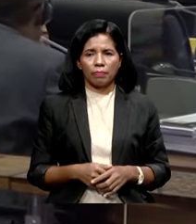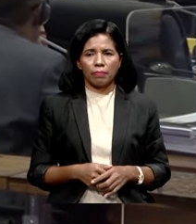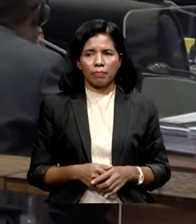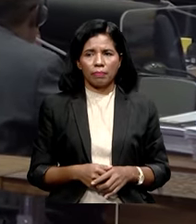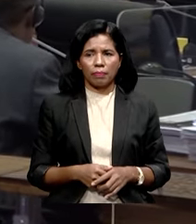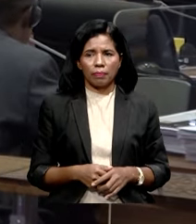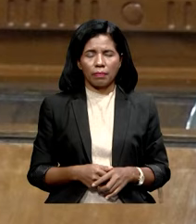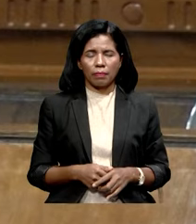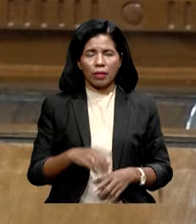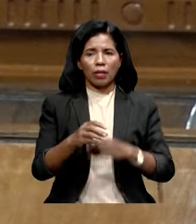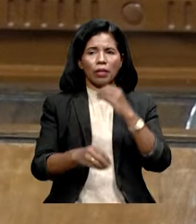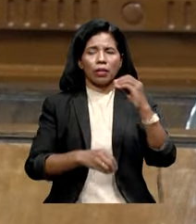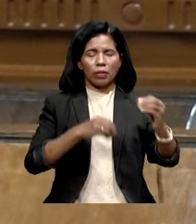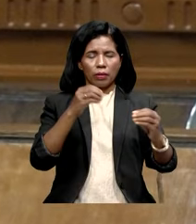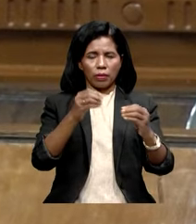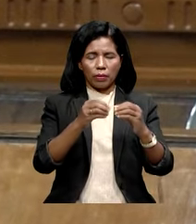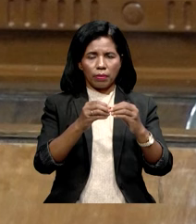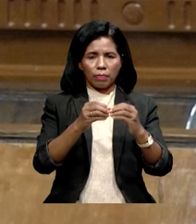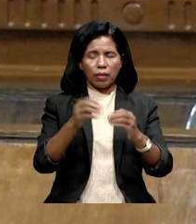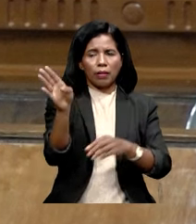questão ida conava bandeira